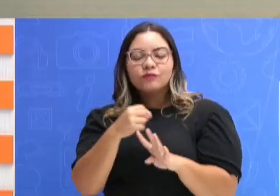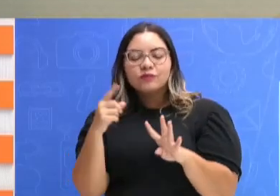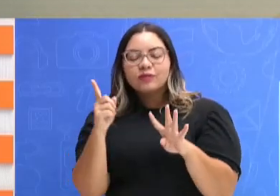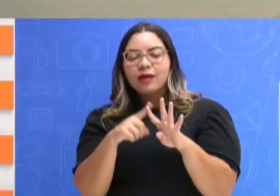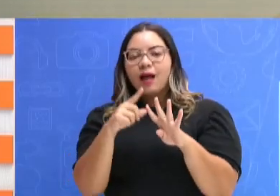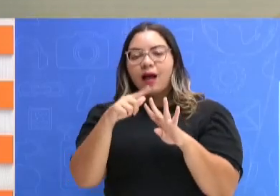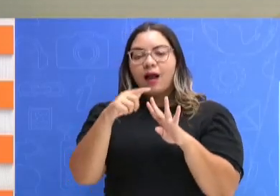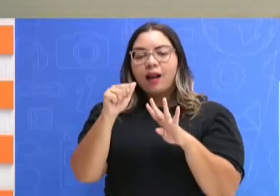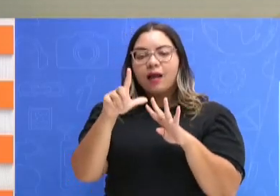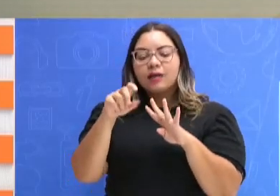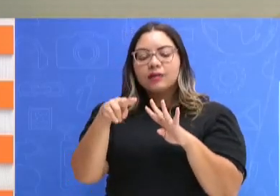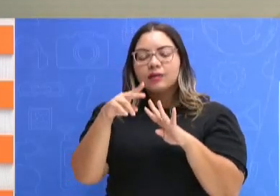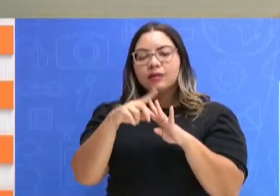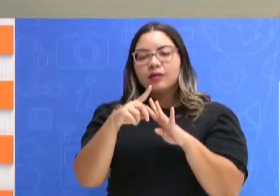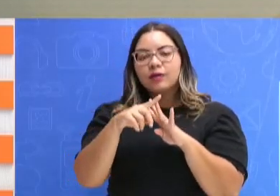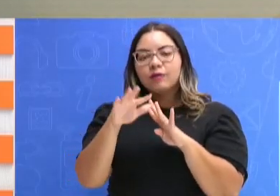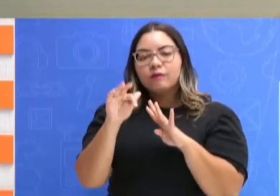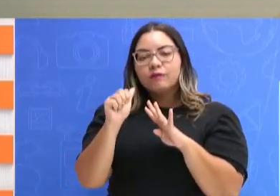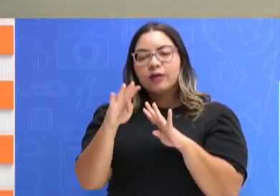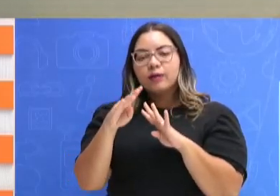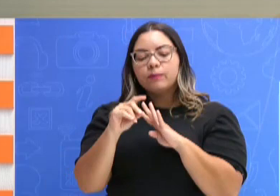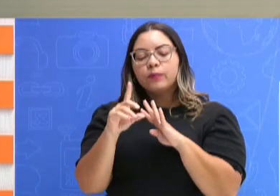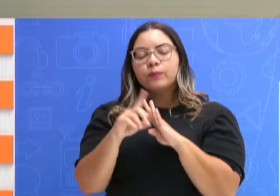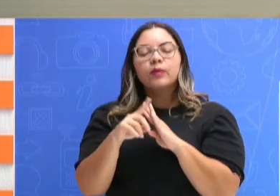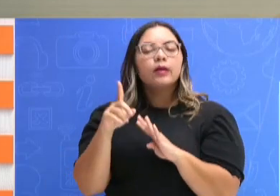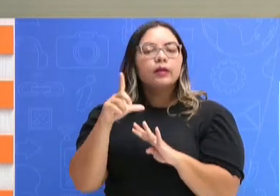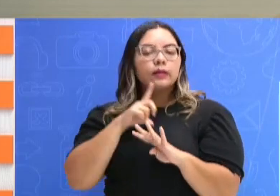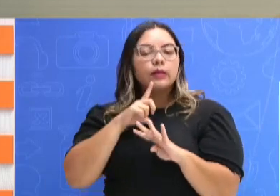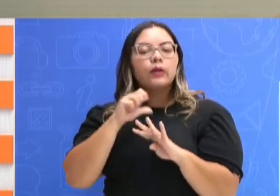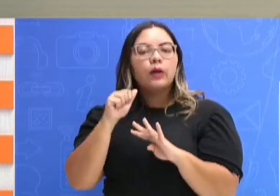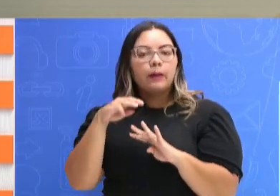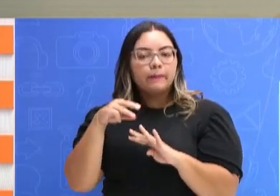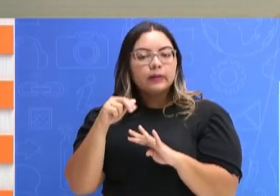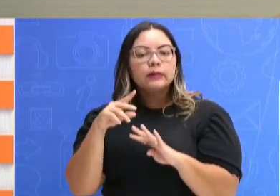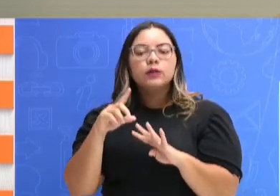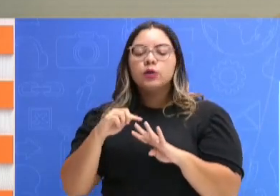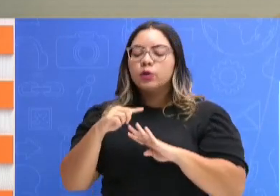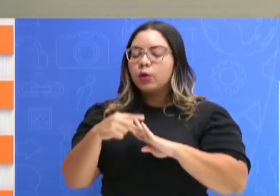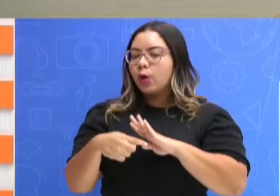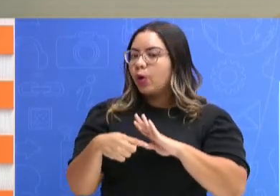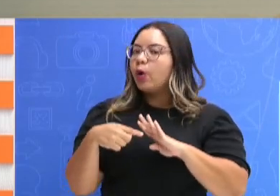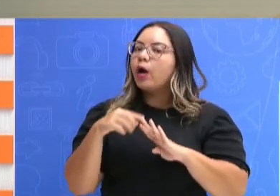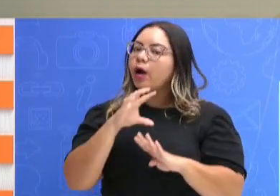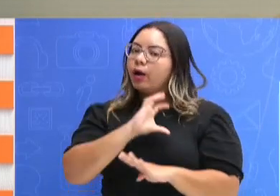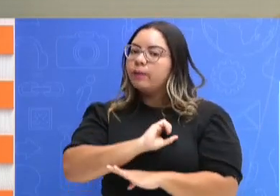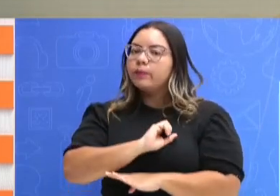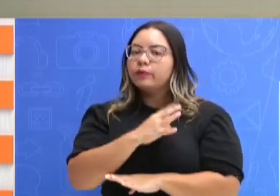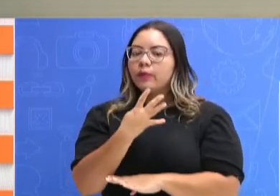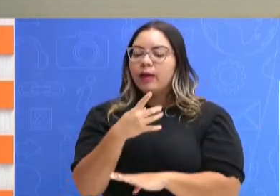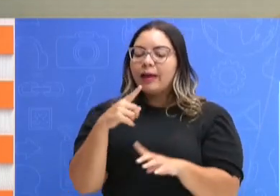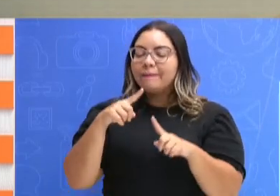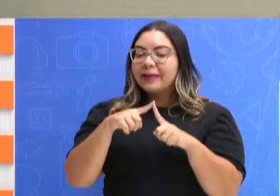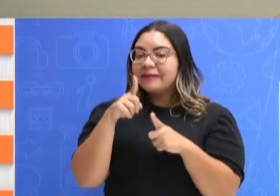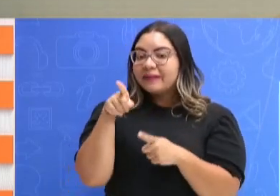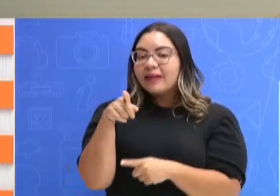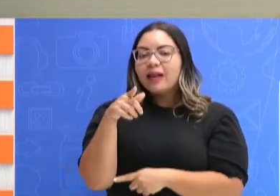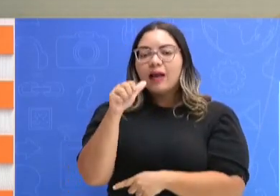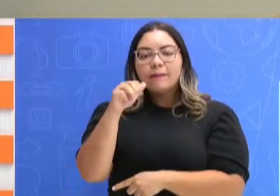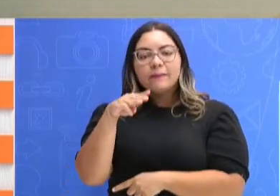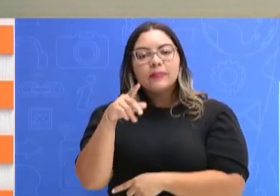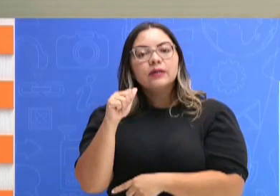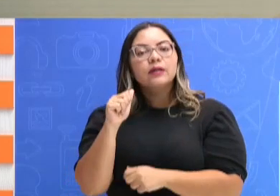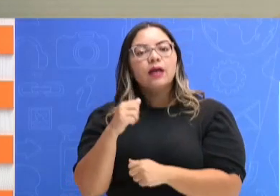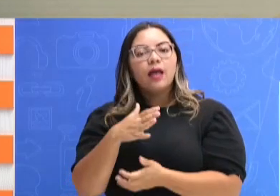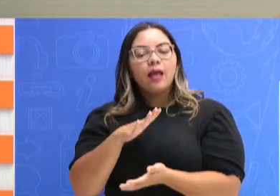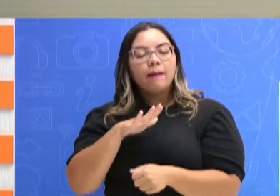Alana, Alessa e Fábio Filho. Então eu tenho amor pelos 4. Quando eu falei da Amanda, é porque ela é a mais velha dos 4, é o que está do meu